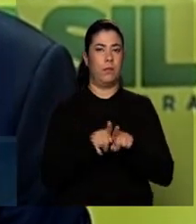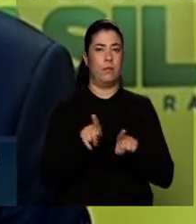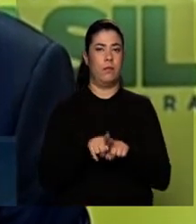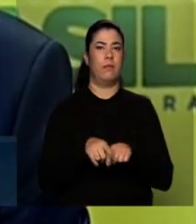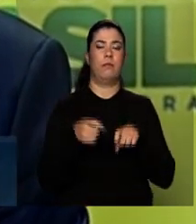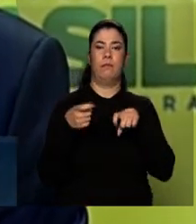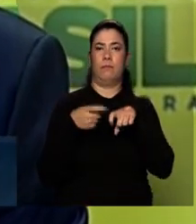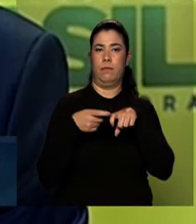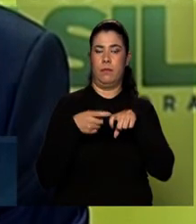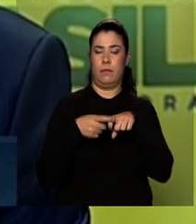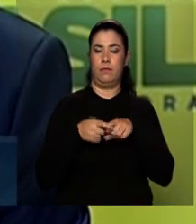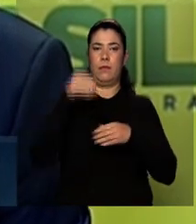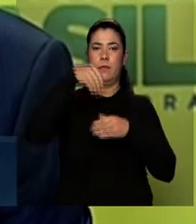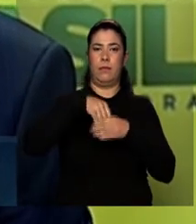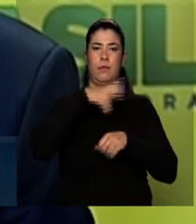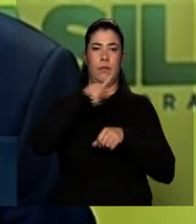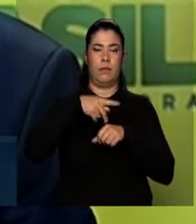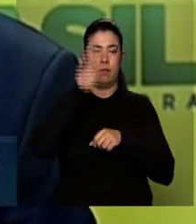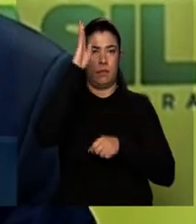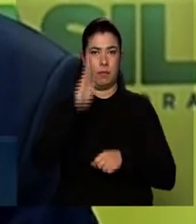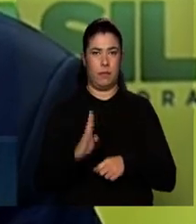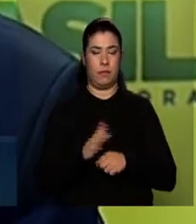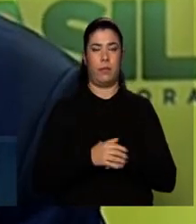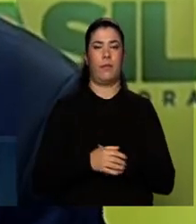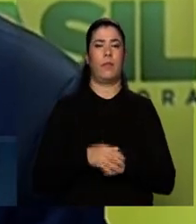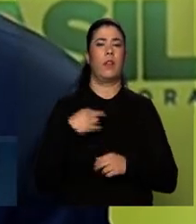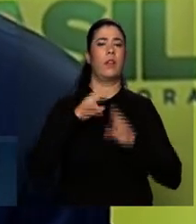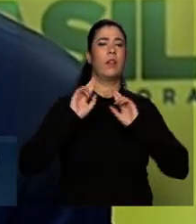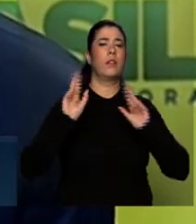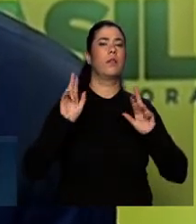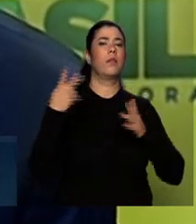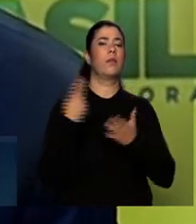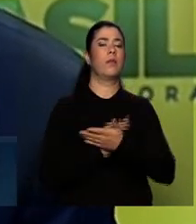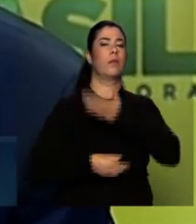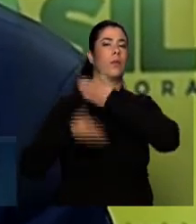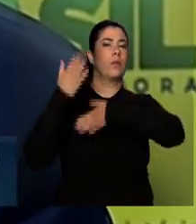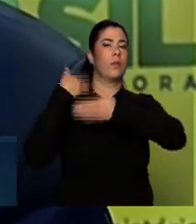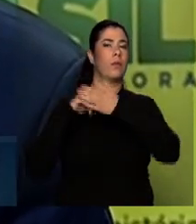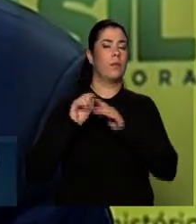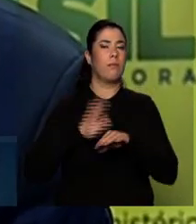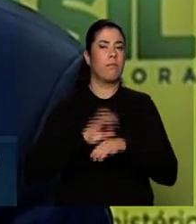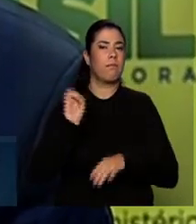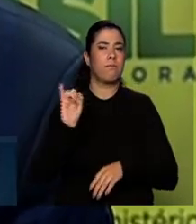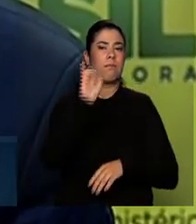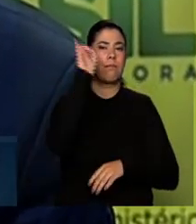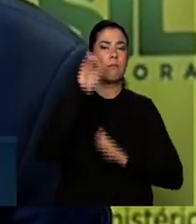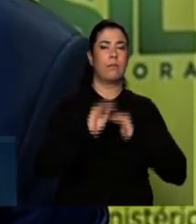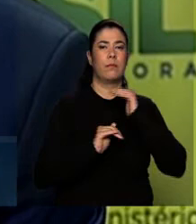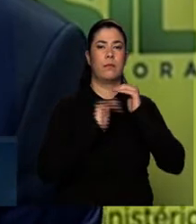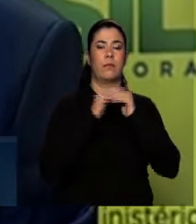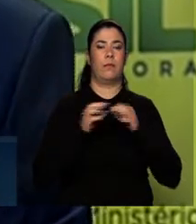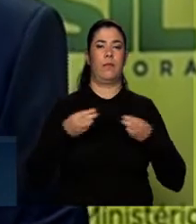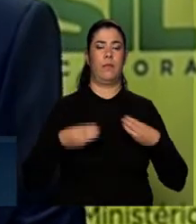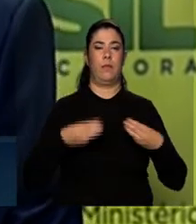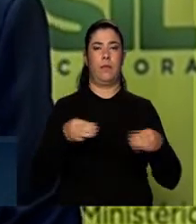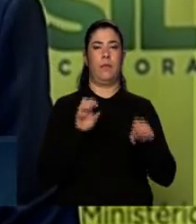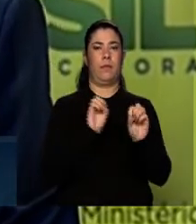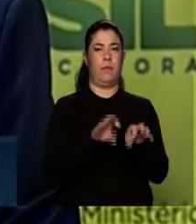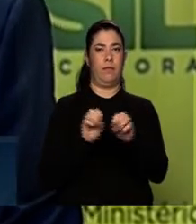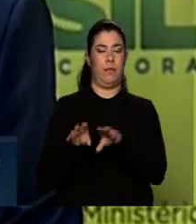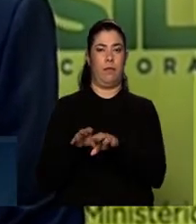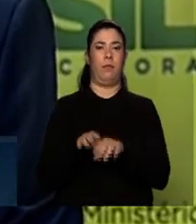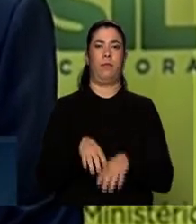país. Diferente do que acontecia antes, e esse tem sido talvez o maior mérito do Ministério da Educação, né, nessa